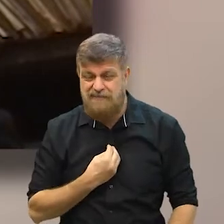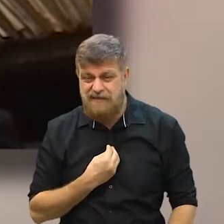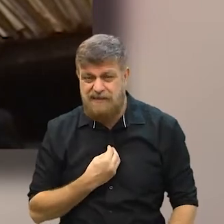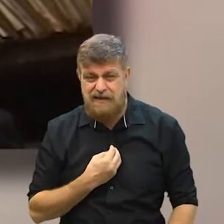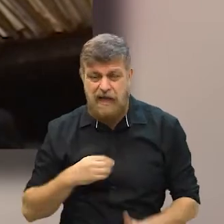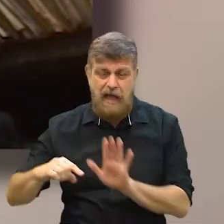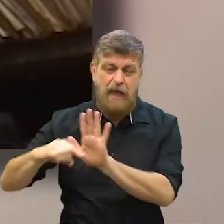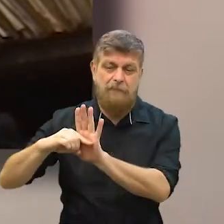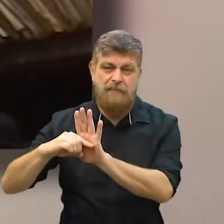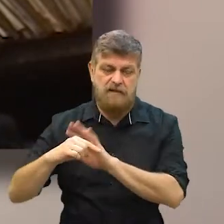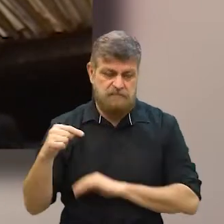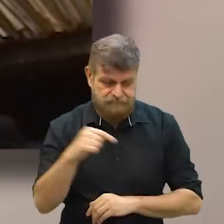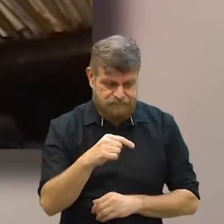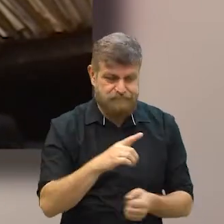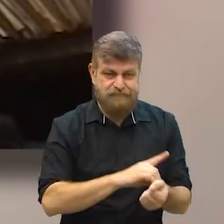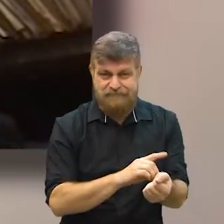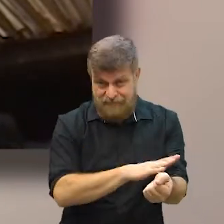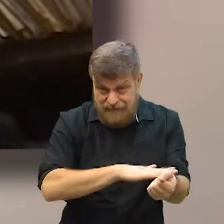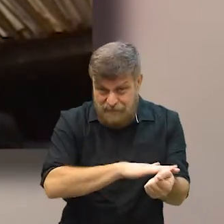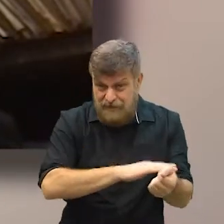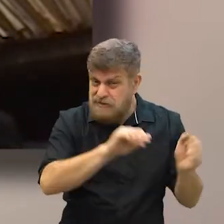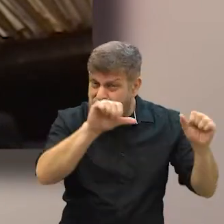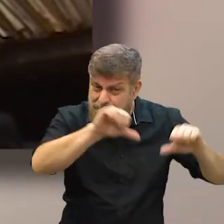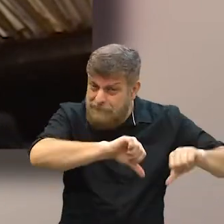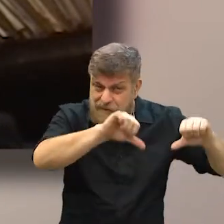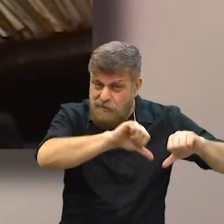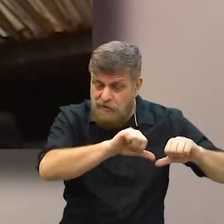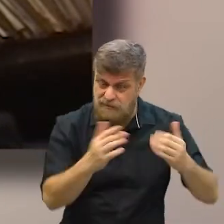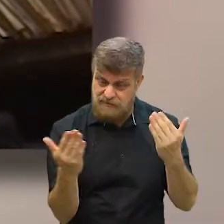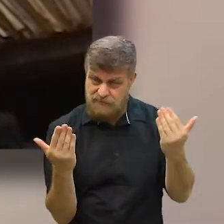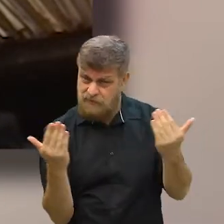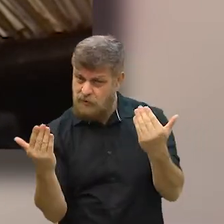menos complicado do que um paciente com diabetes.